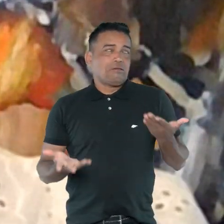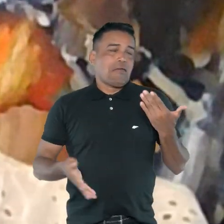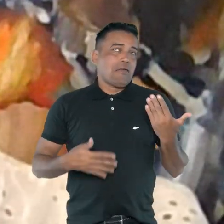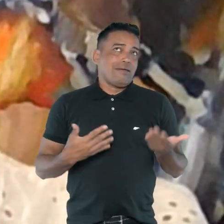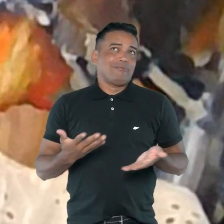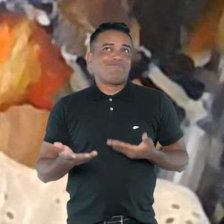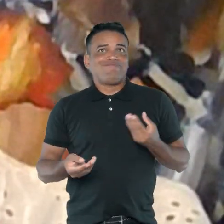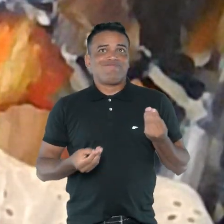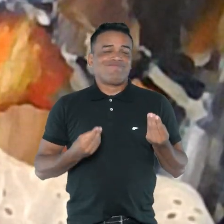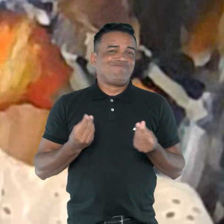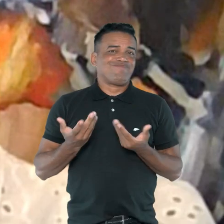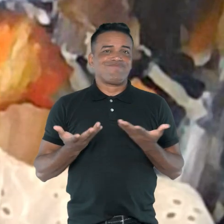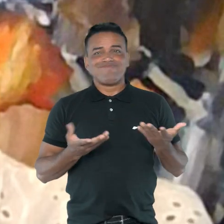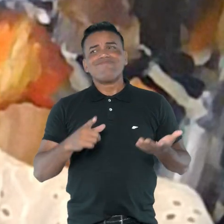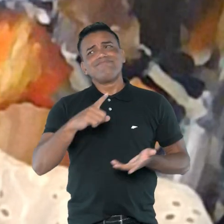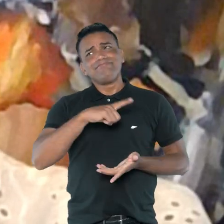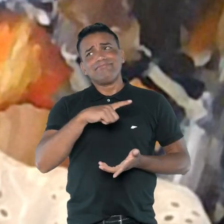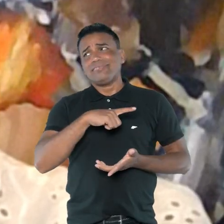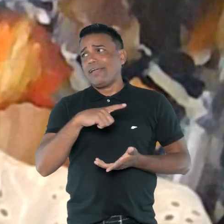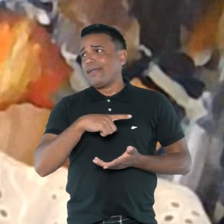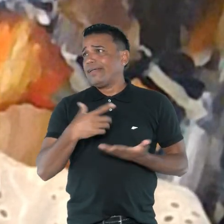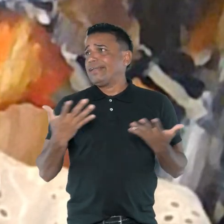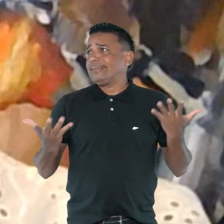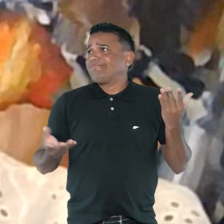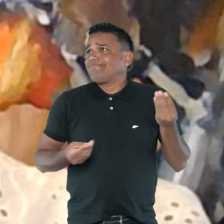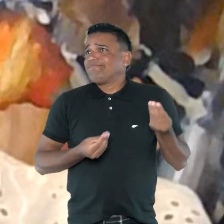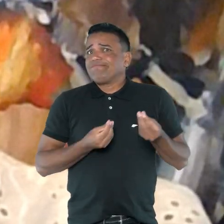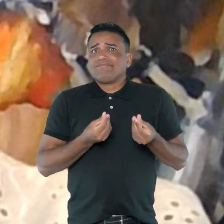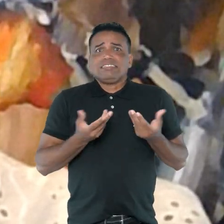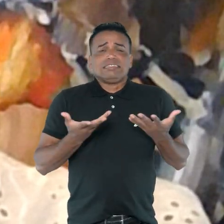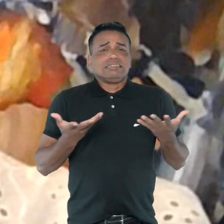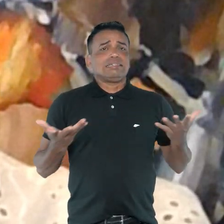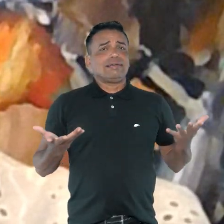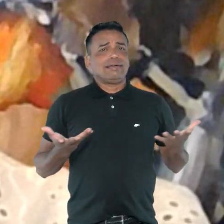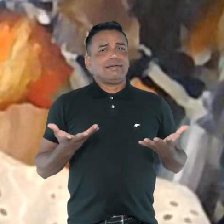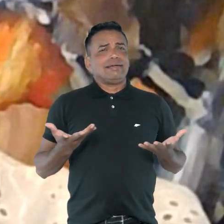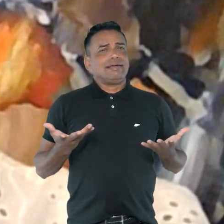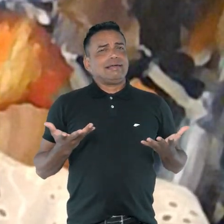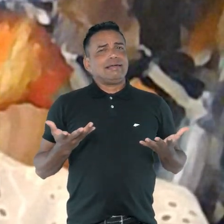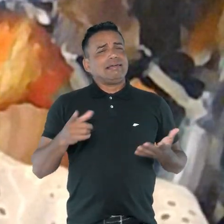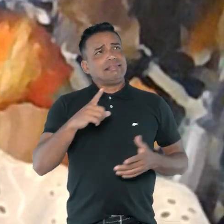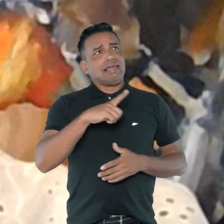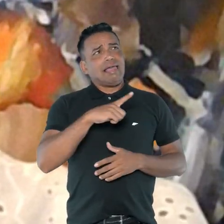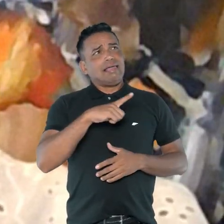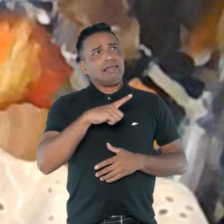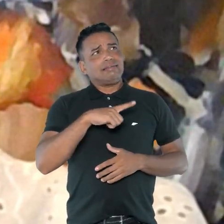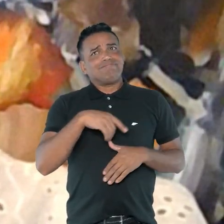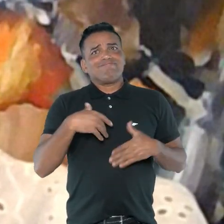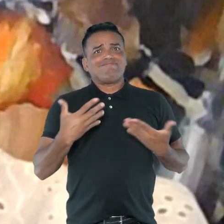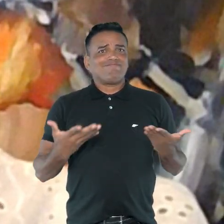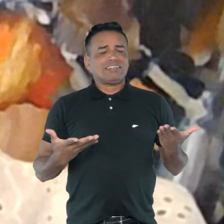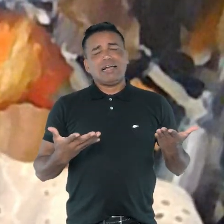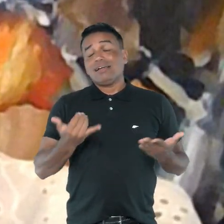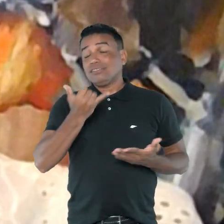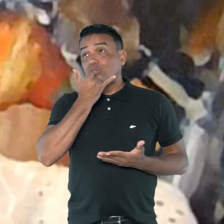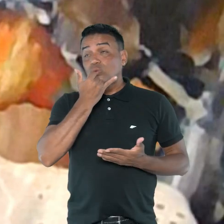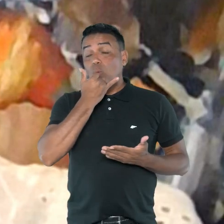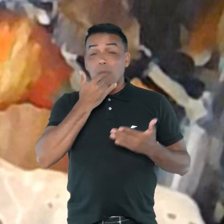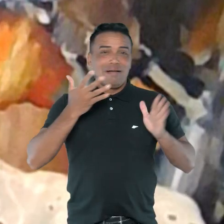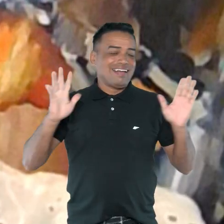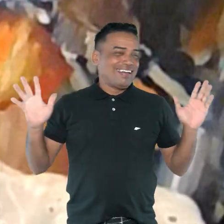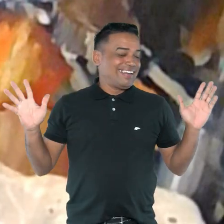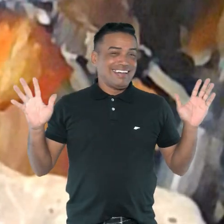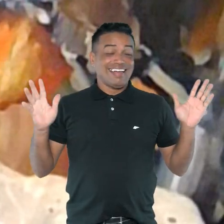muito. Tem muito. Tem muito. Desculpa,